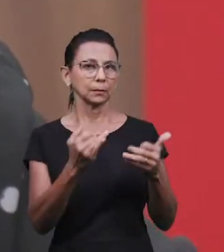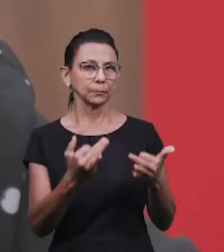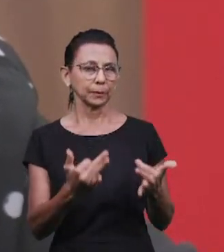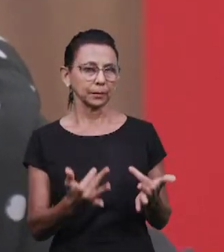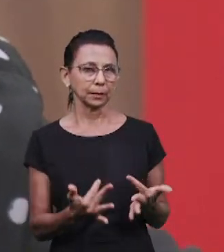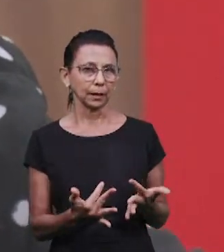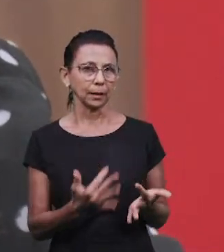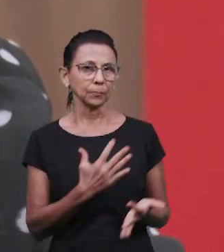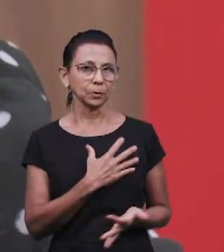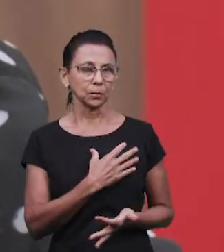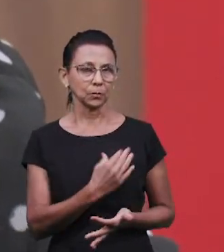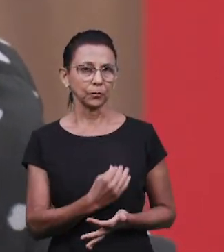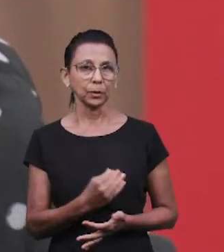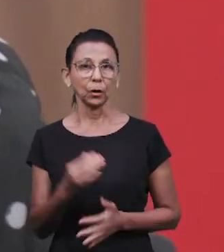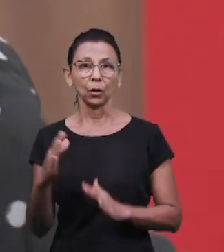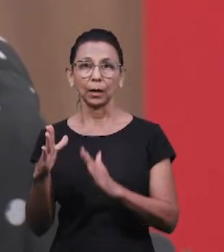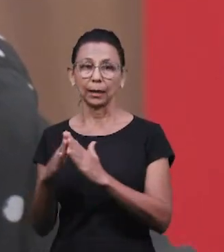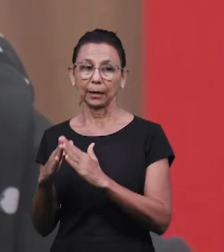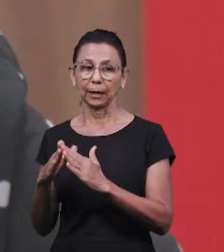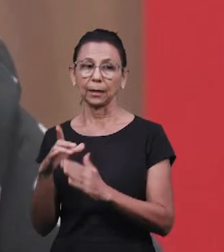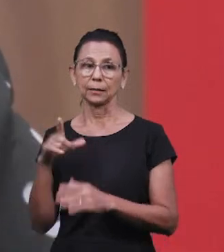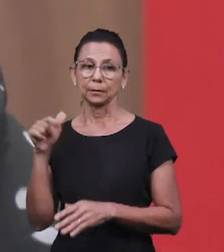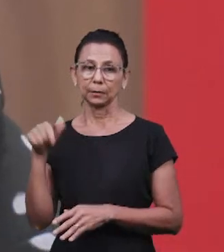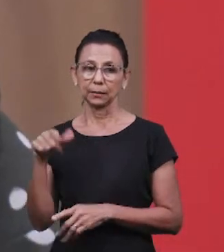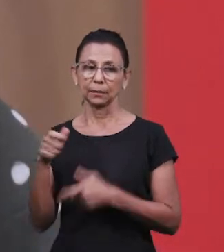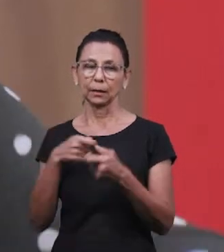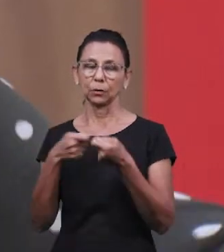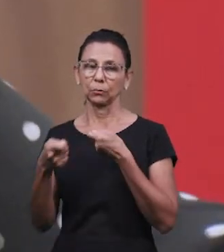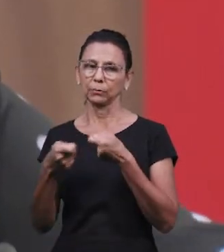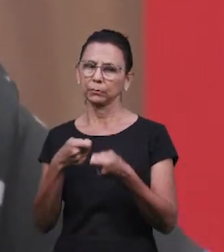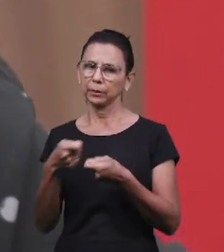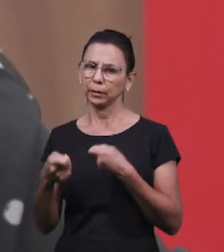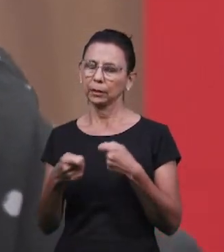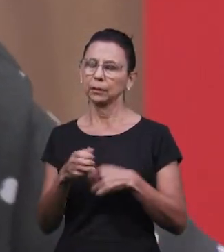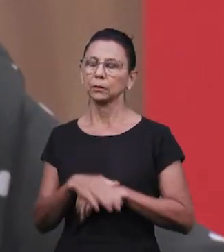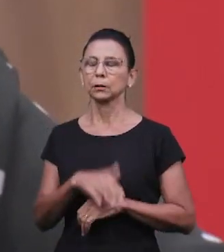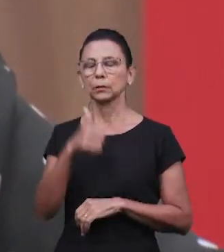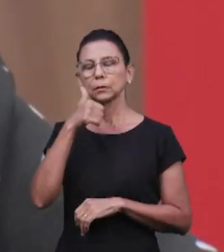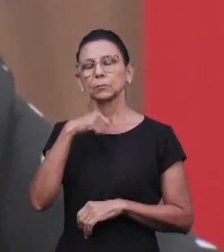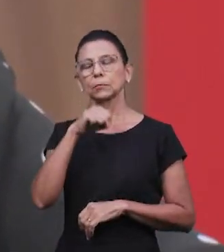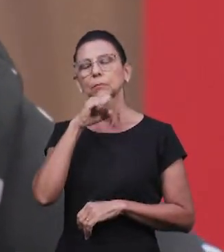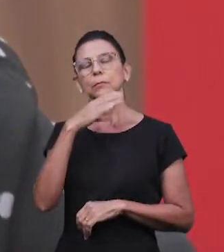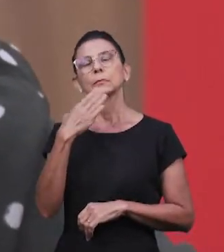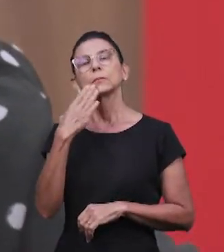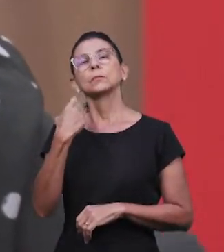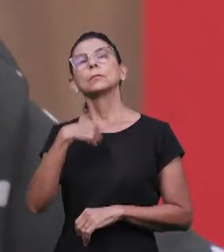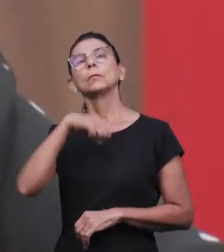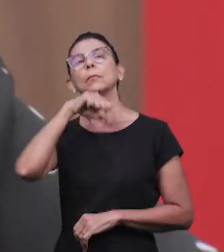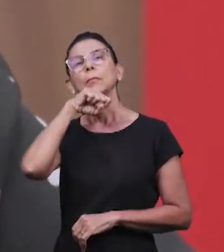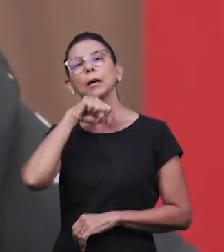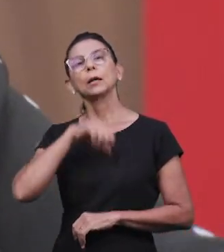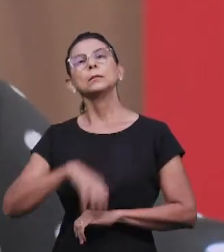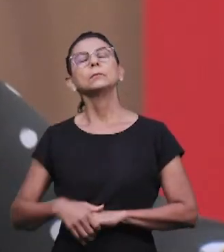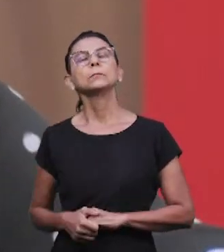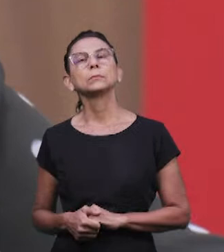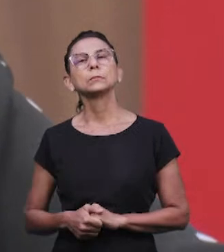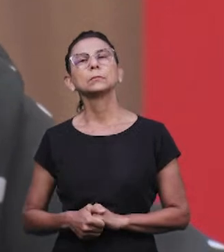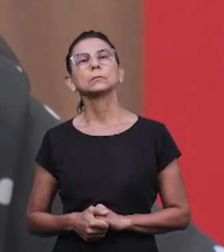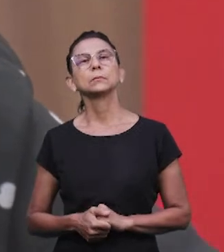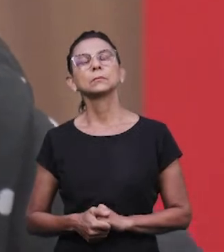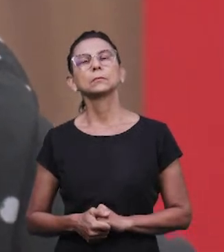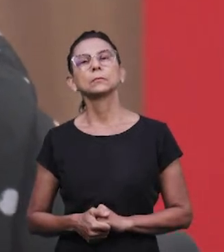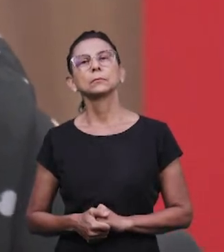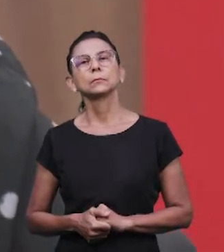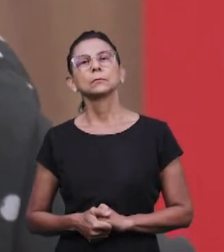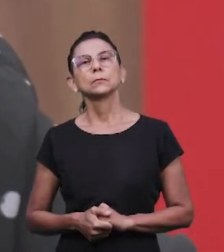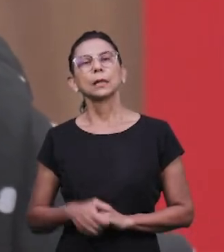ela, que há um governo na casa. Se o pai estando presente, a mãe estando presente, o governo ali do pai, e